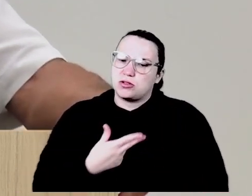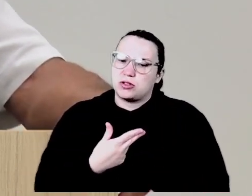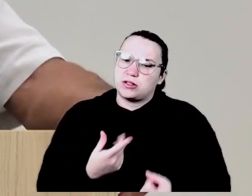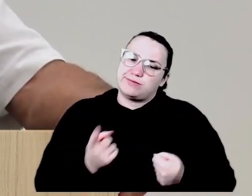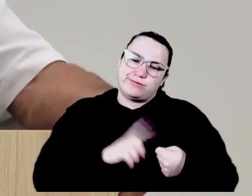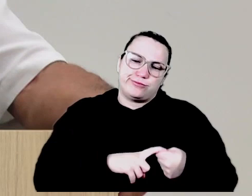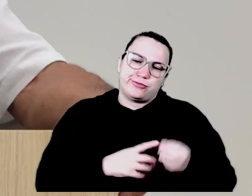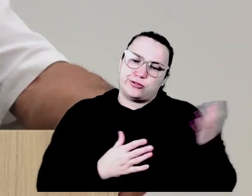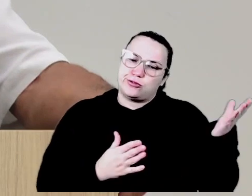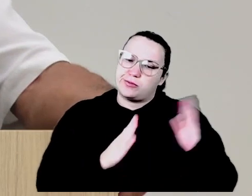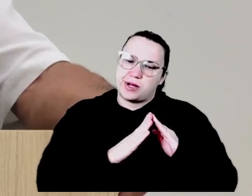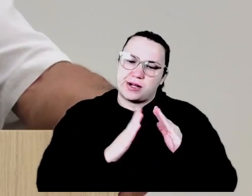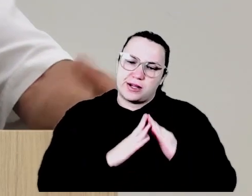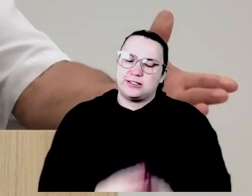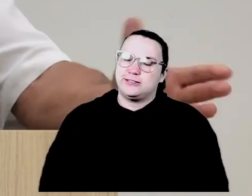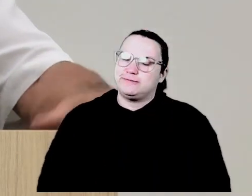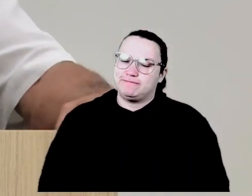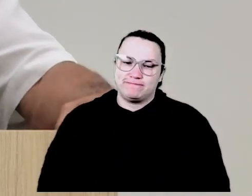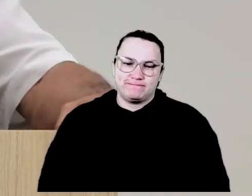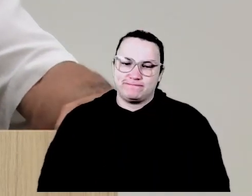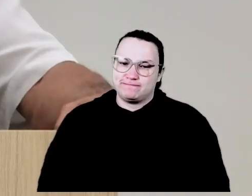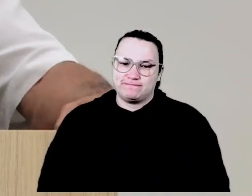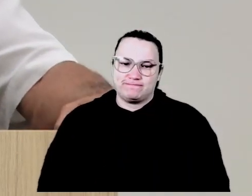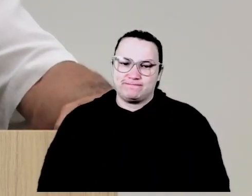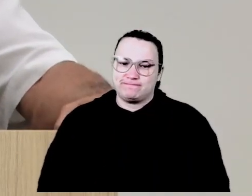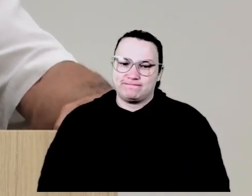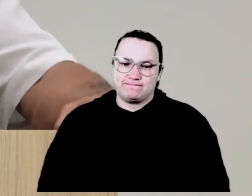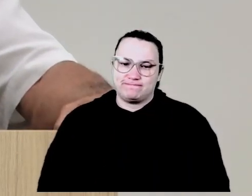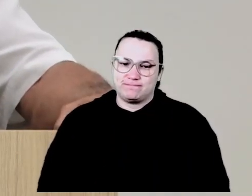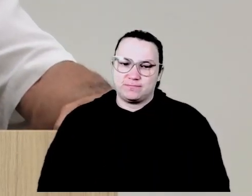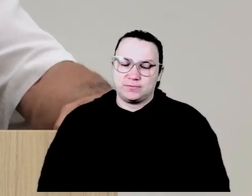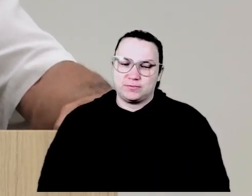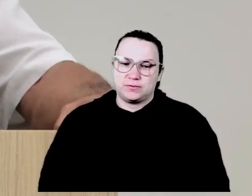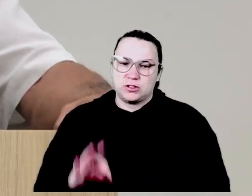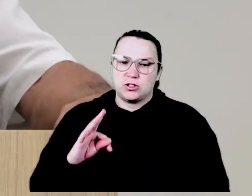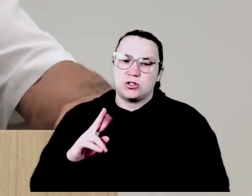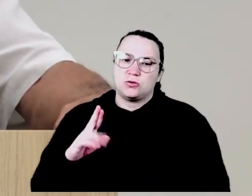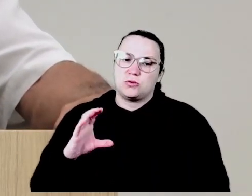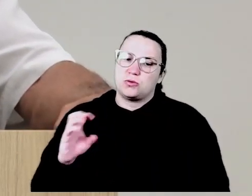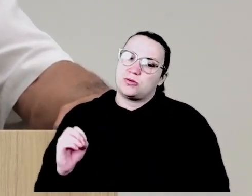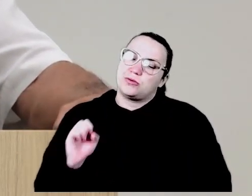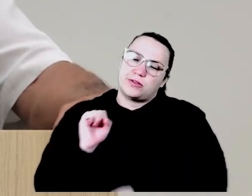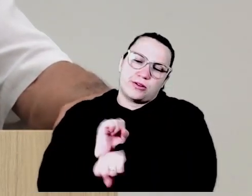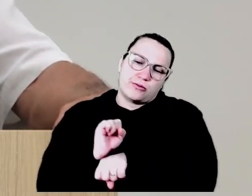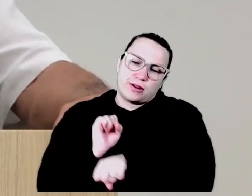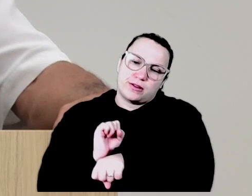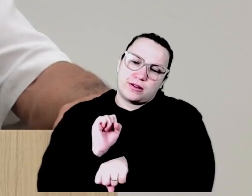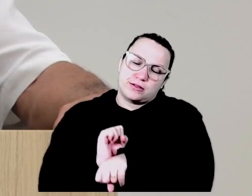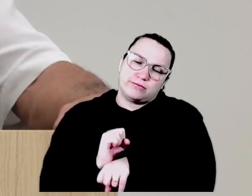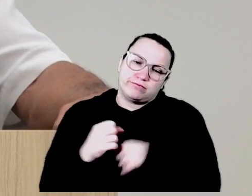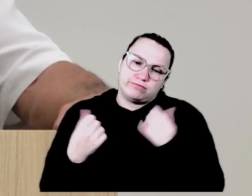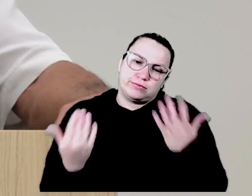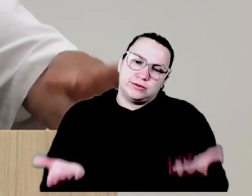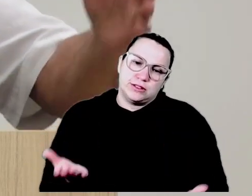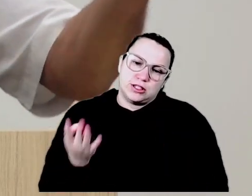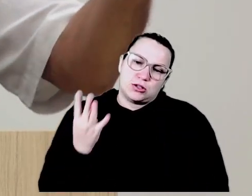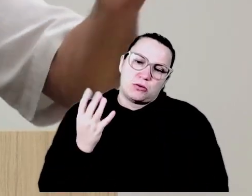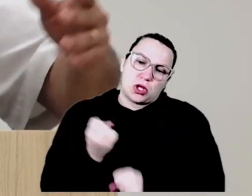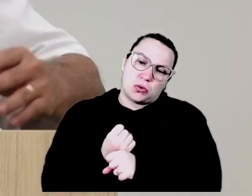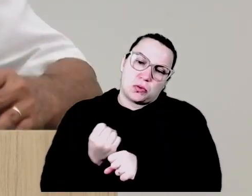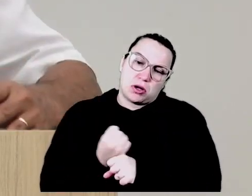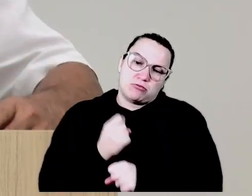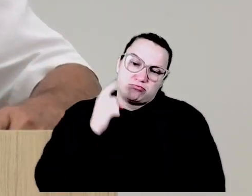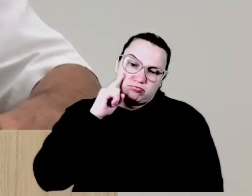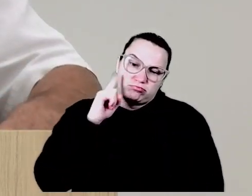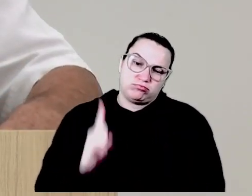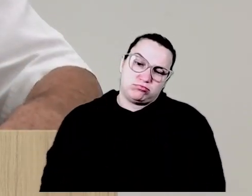embora então mais uma vez o o tuco está aguardando aí de repente eu não sei se vai durar 4 anos eu sempre